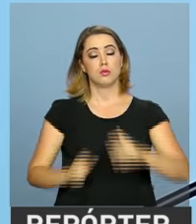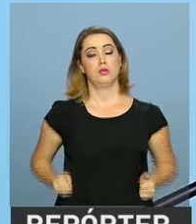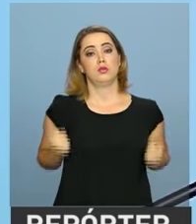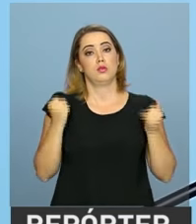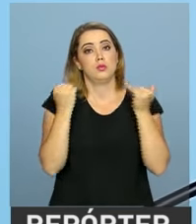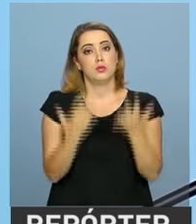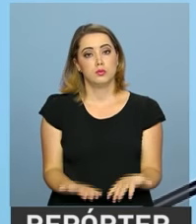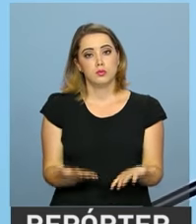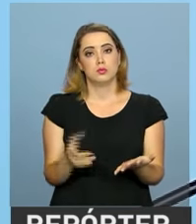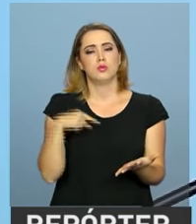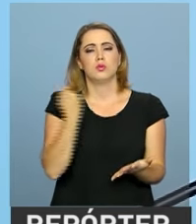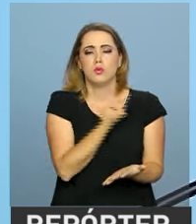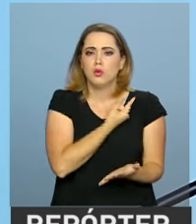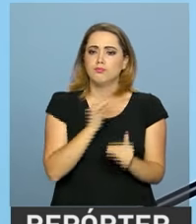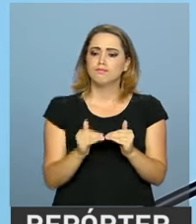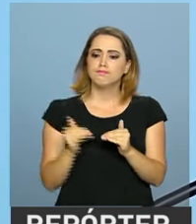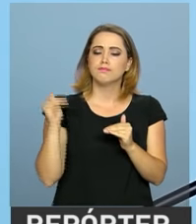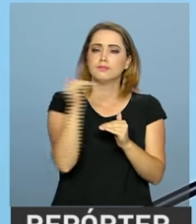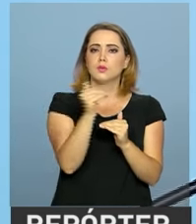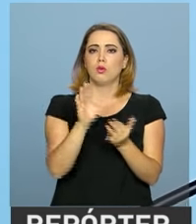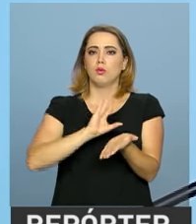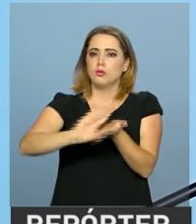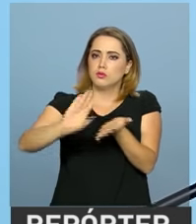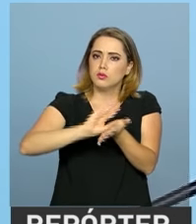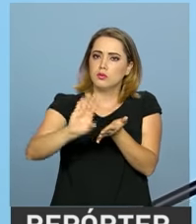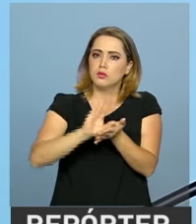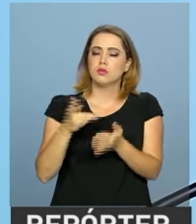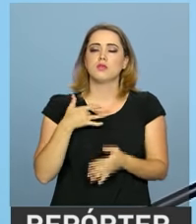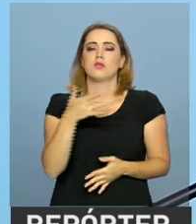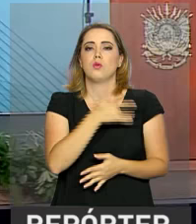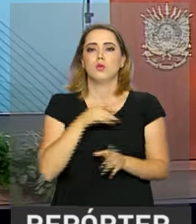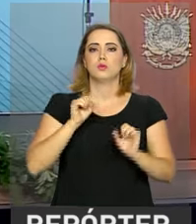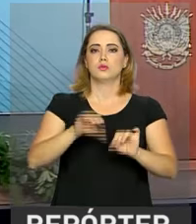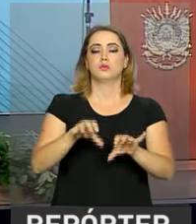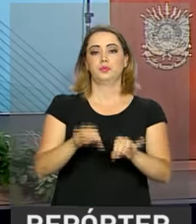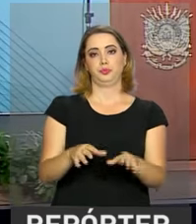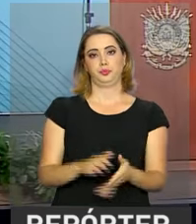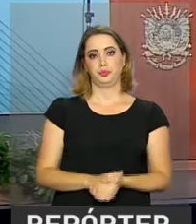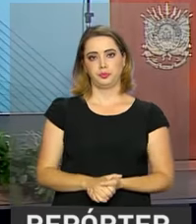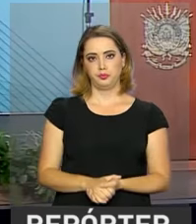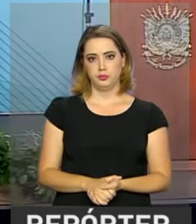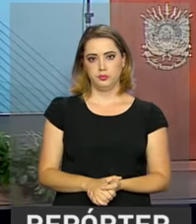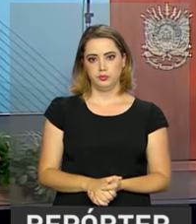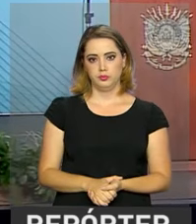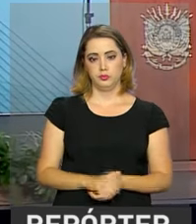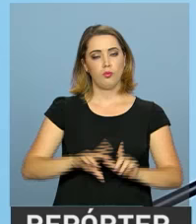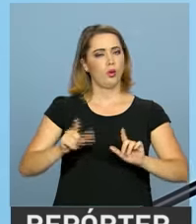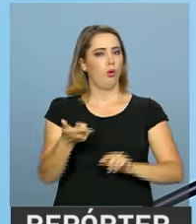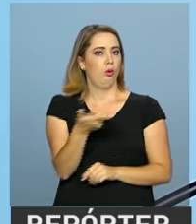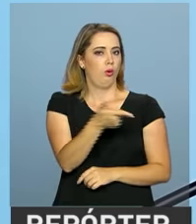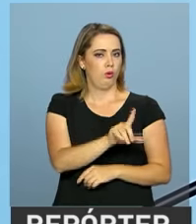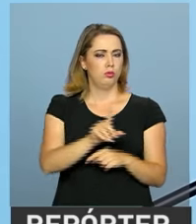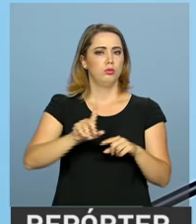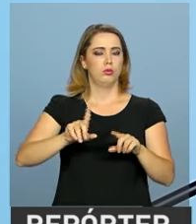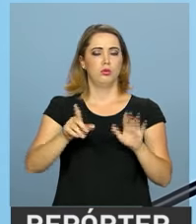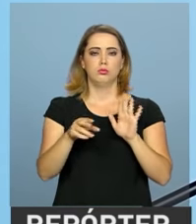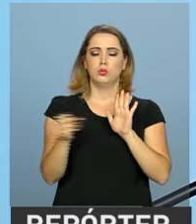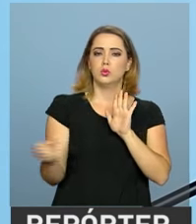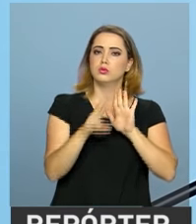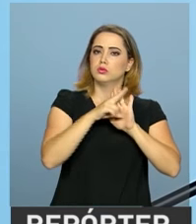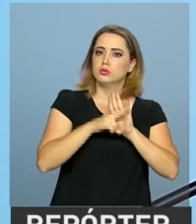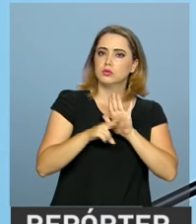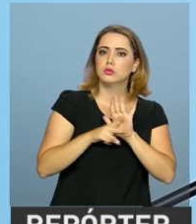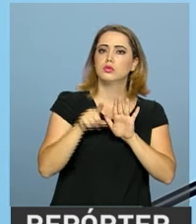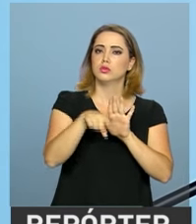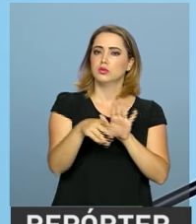de gastos públicos, nós aumentamos as verbas para saúde e educação. Já em relação a outras reformas, Michel Temer defendeu